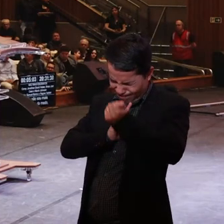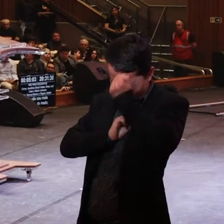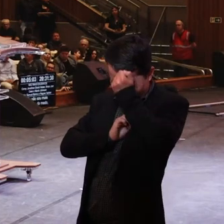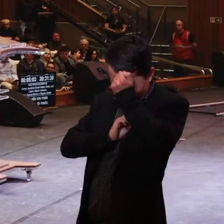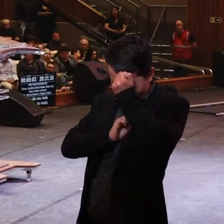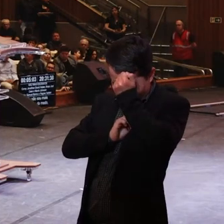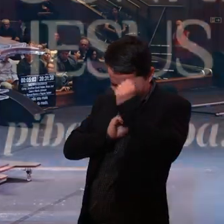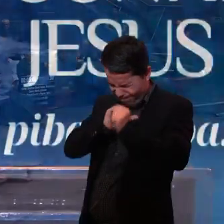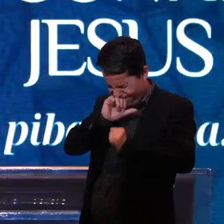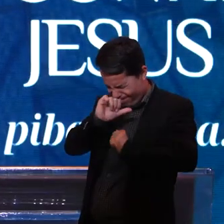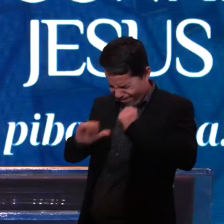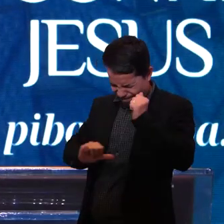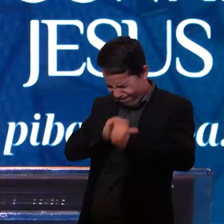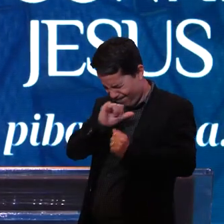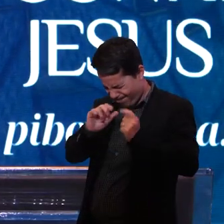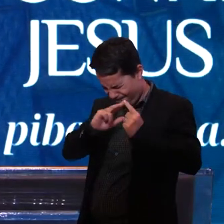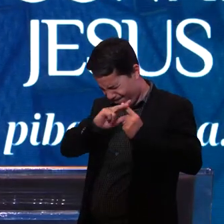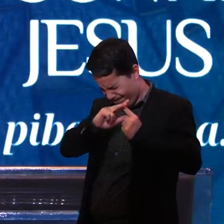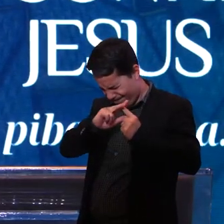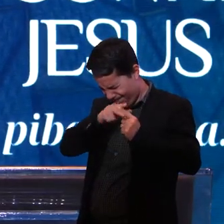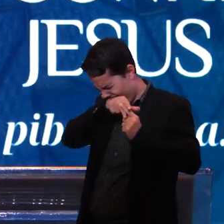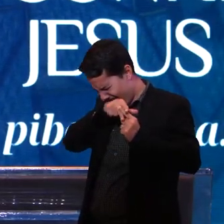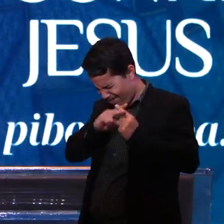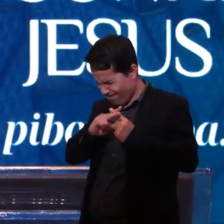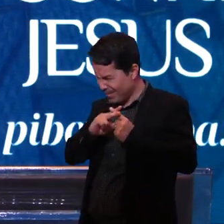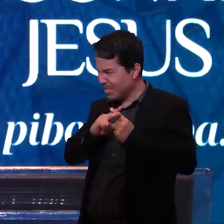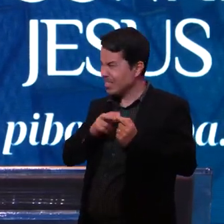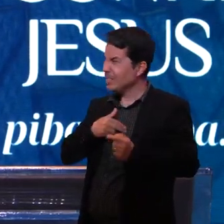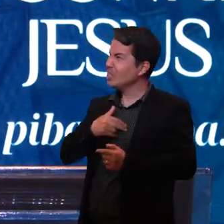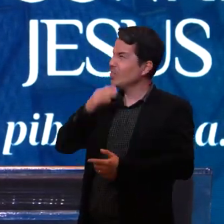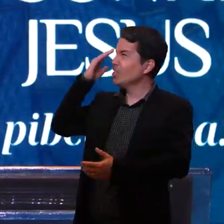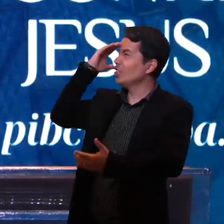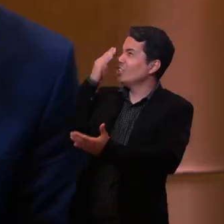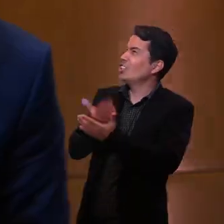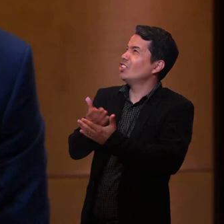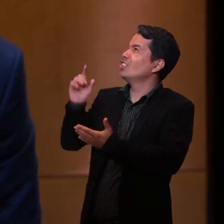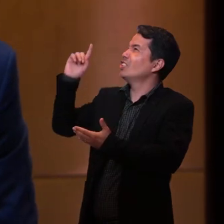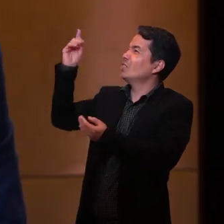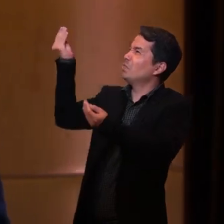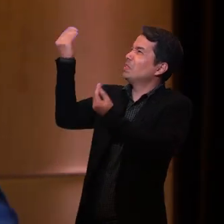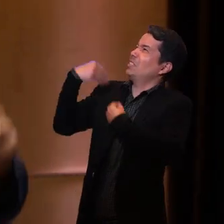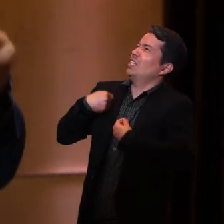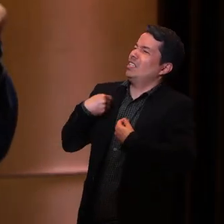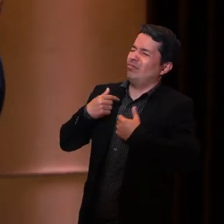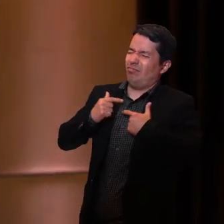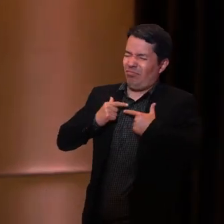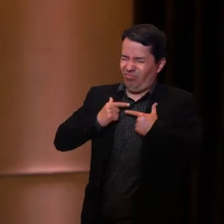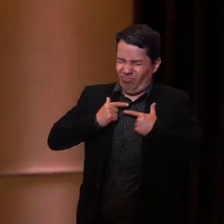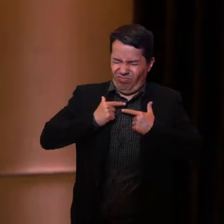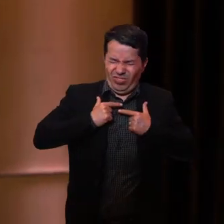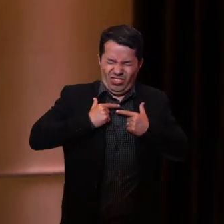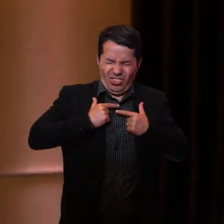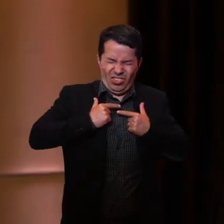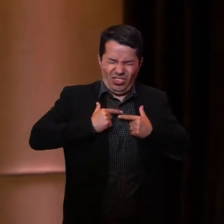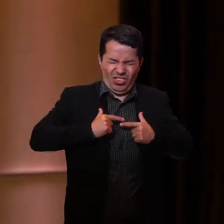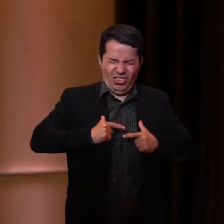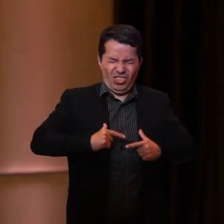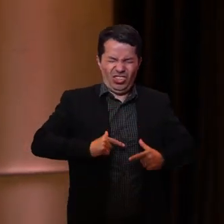eu confio na obra da cruz. Quando a gente faz isso, um milagre